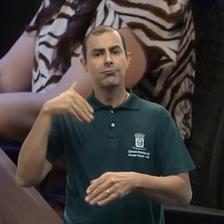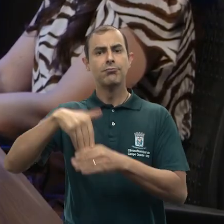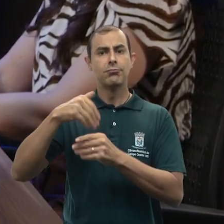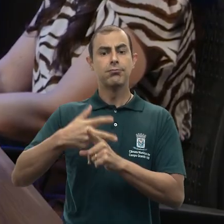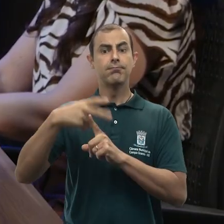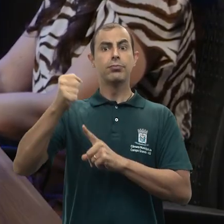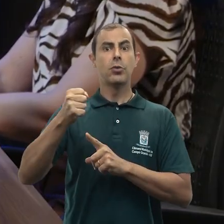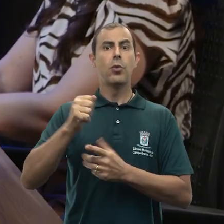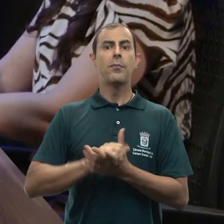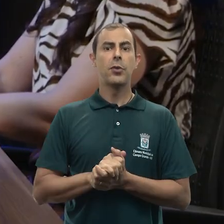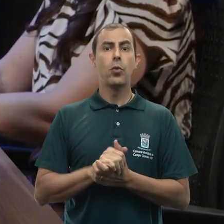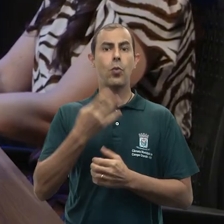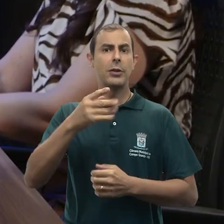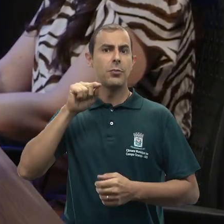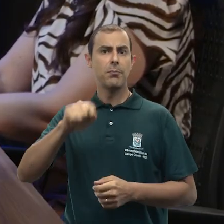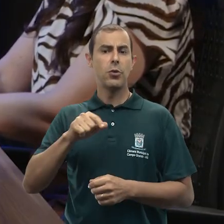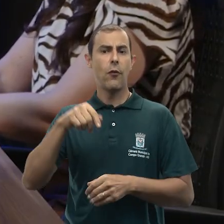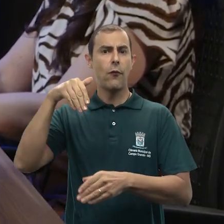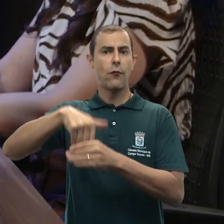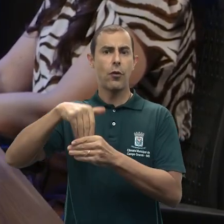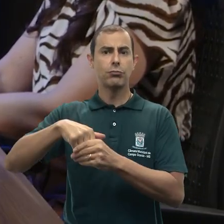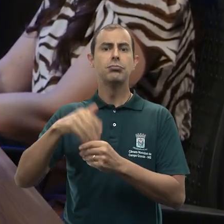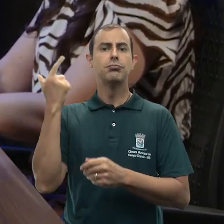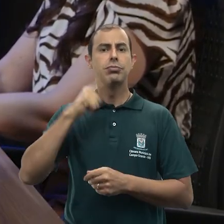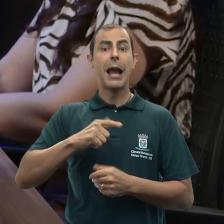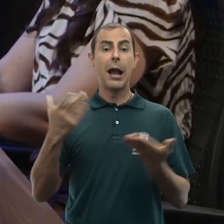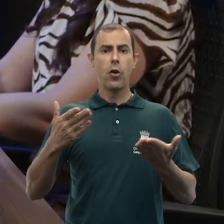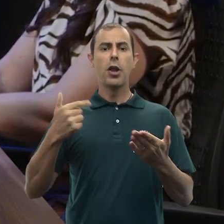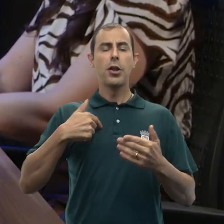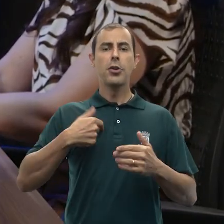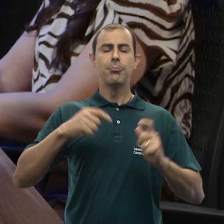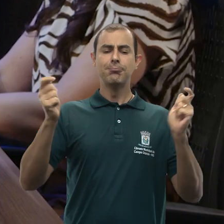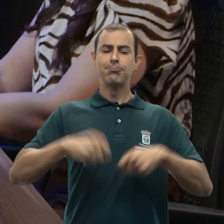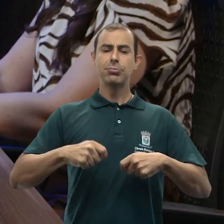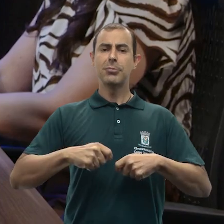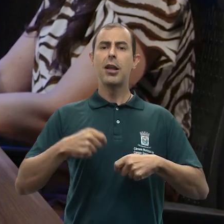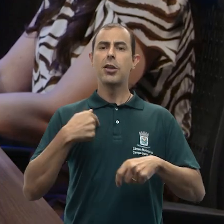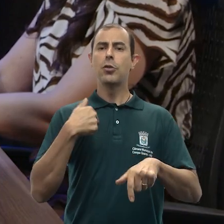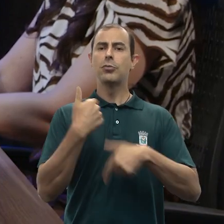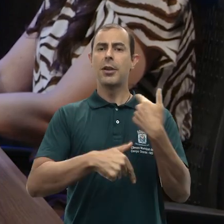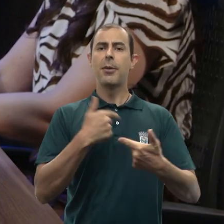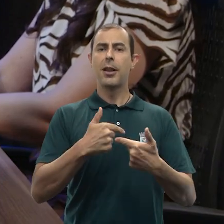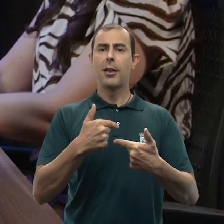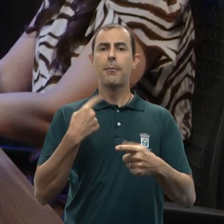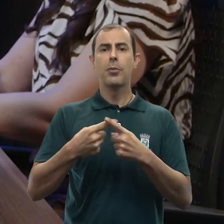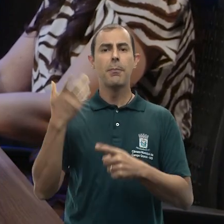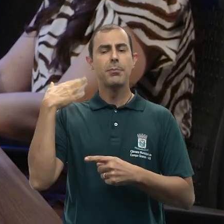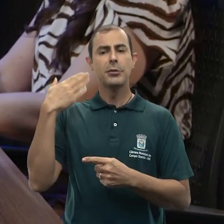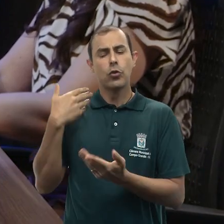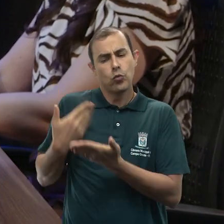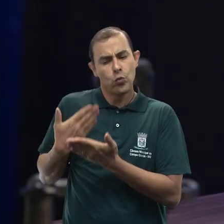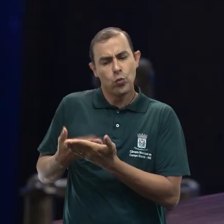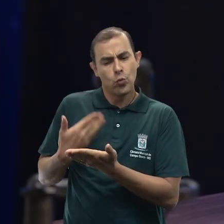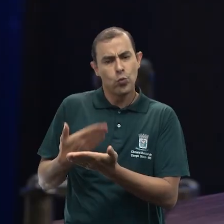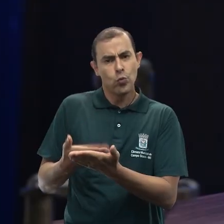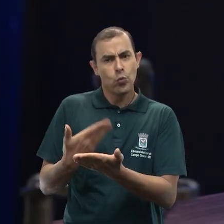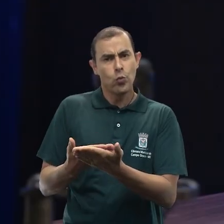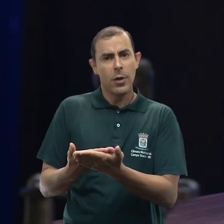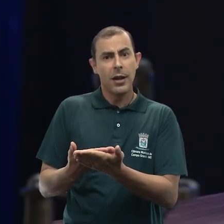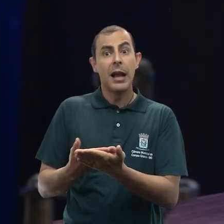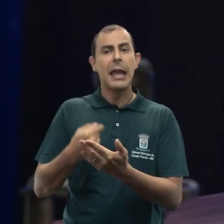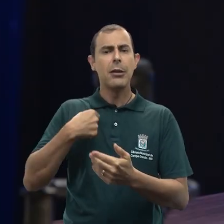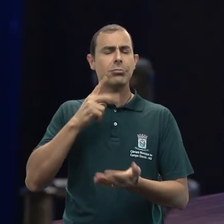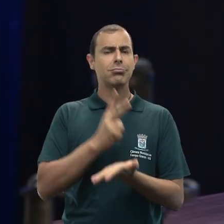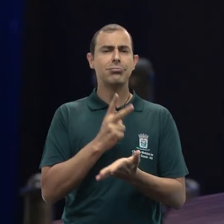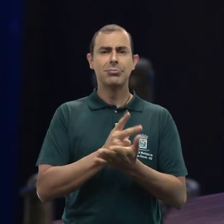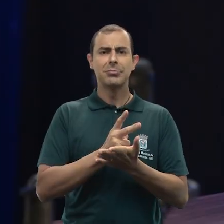estou tendo essa oportunidade de fazer aquilo que eu estudei. As pessoas pagaram, eu sempre estudei em escola pública, toda vez que eu